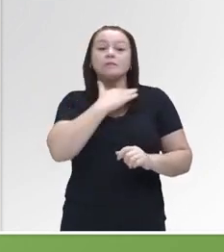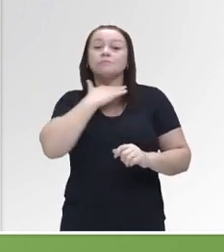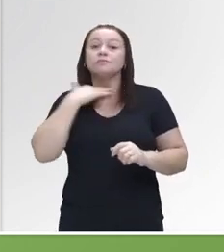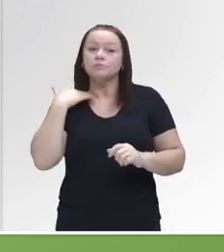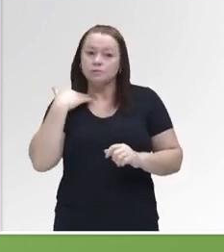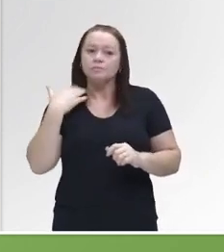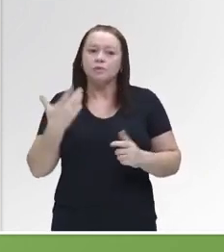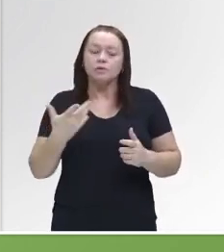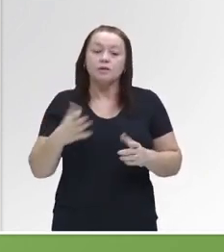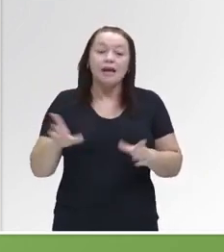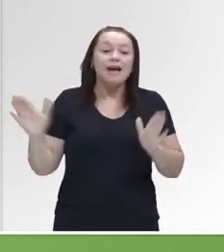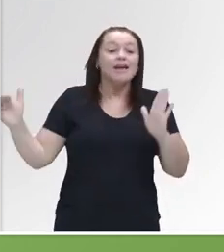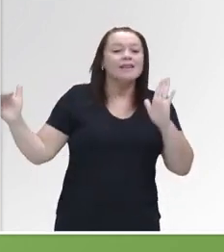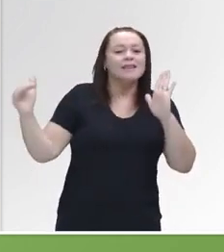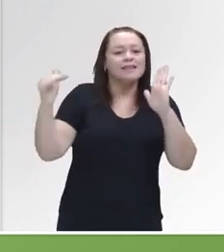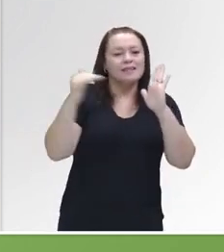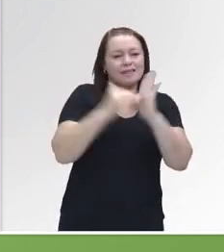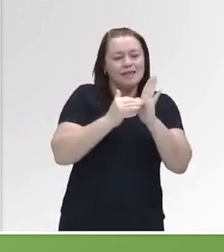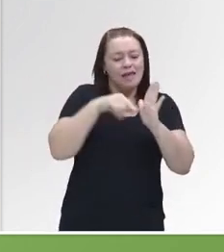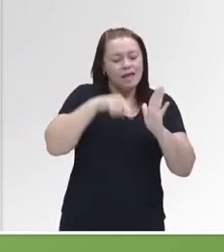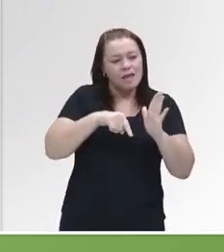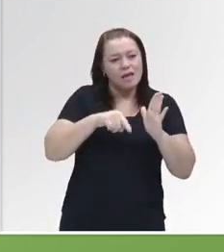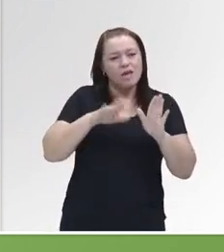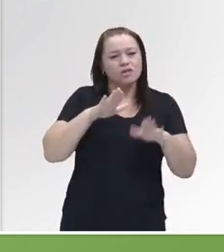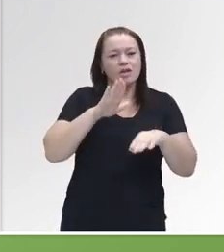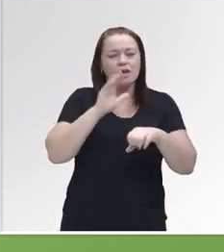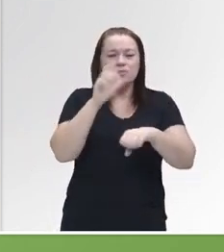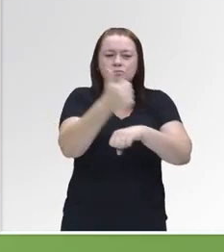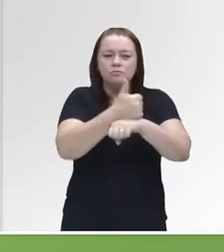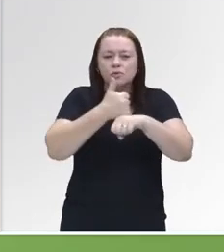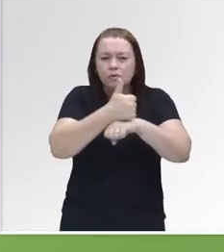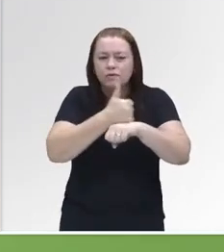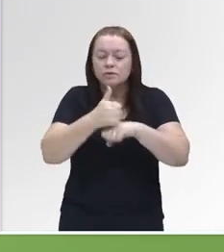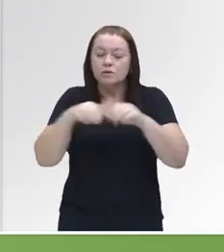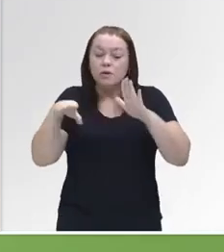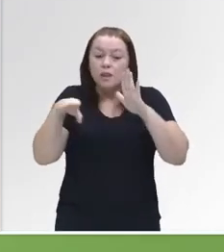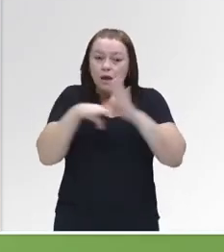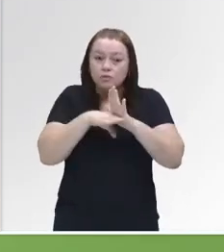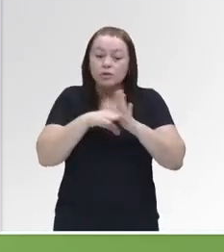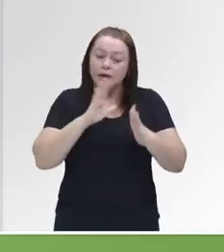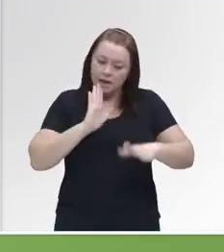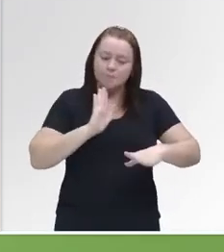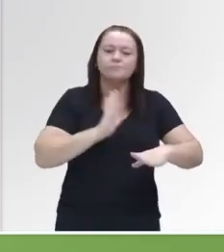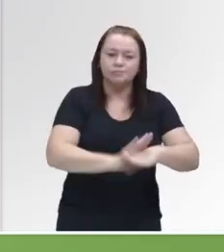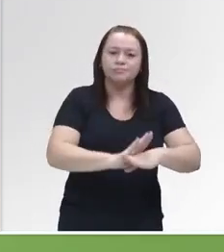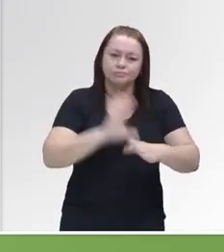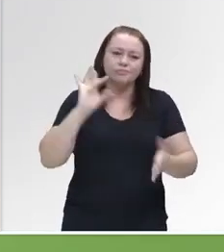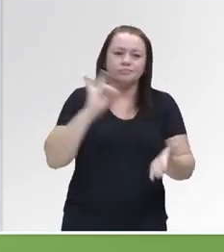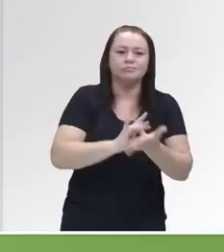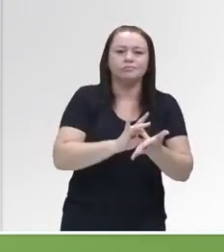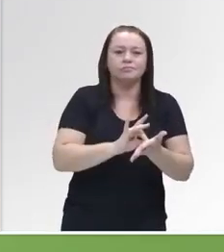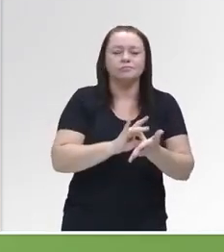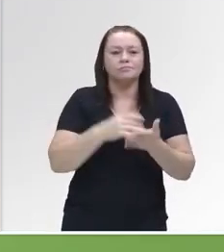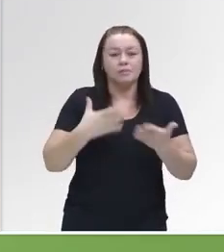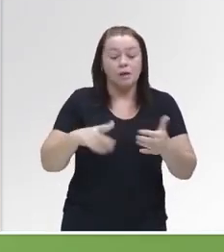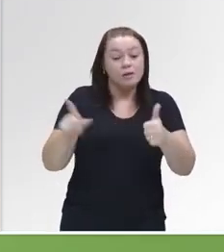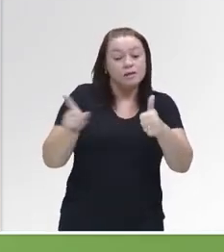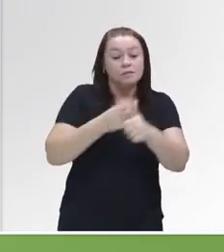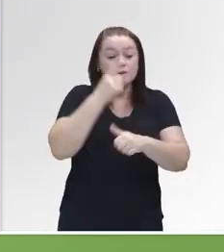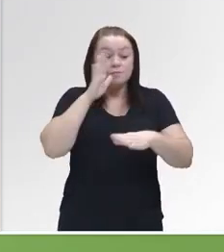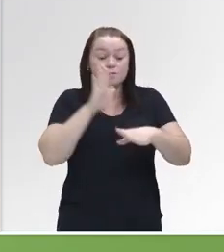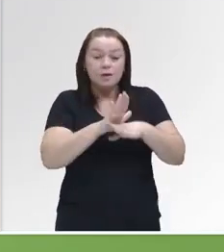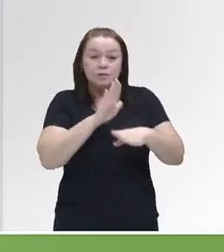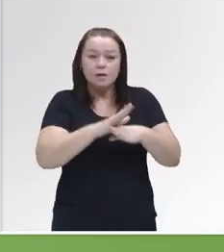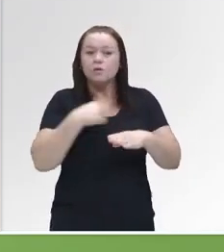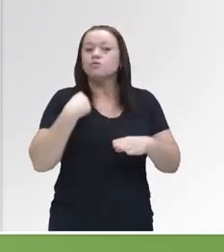ele receba a assistência especializada. Então, assim, primeiros socorros são as intervenções que nós precisamos fazer